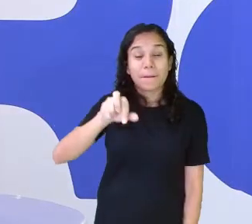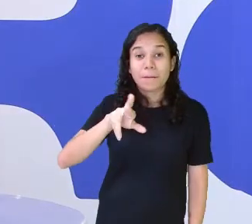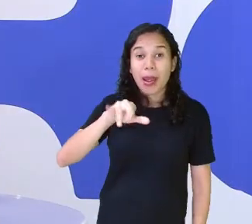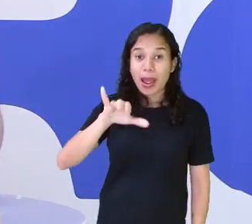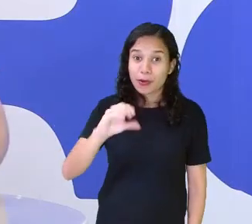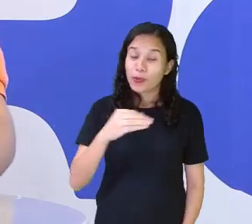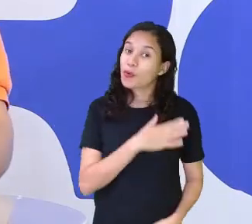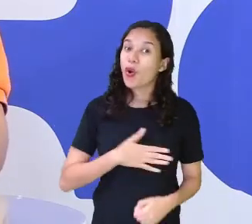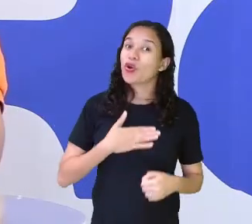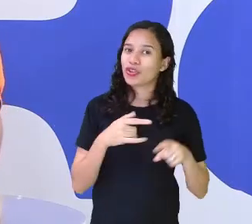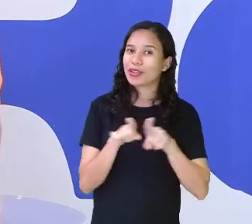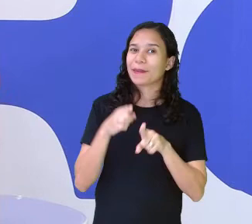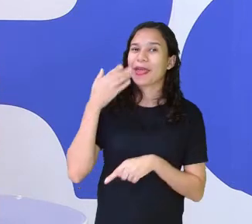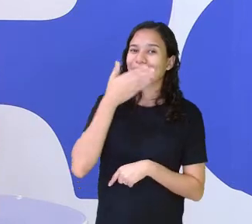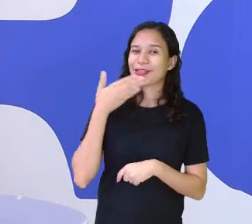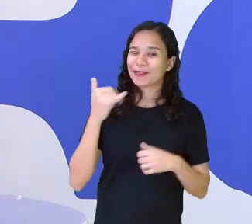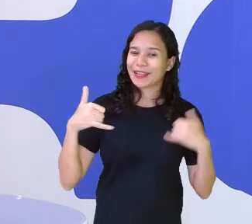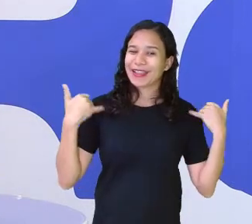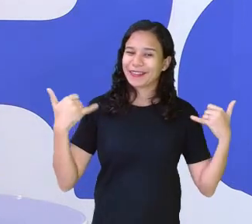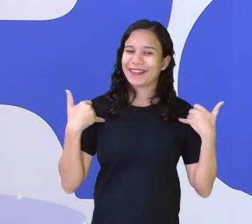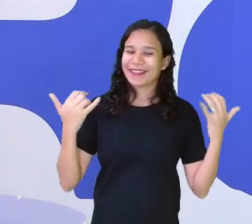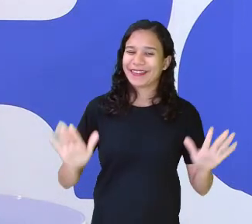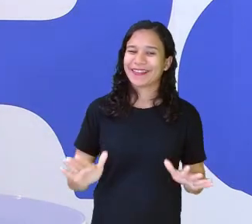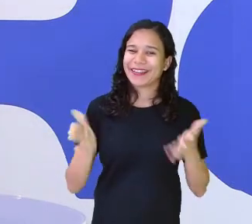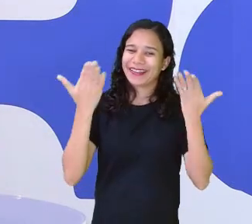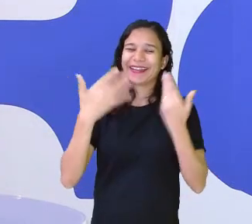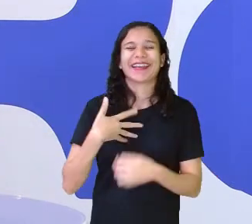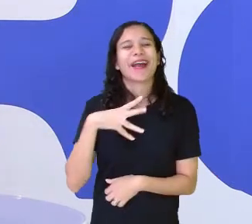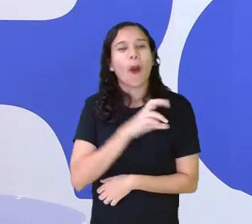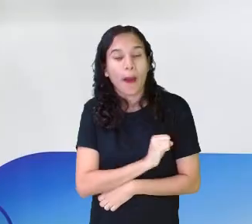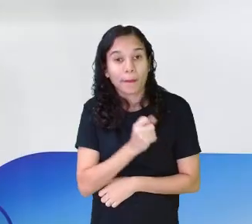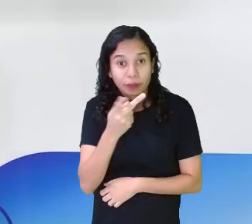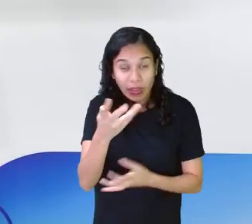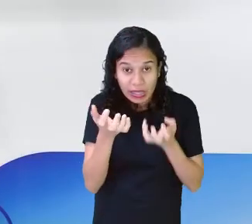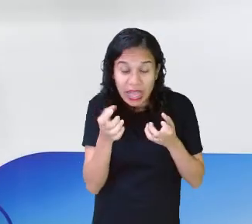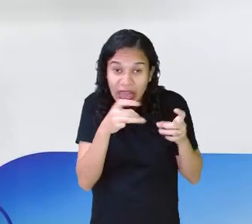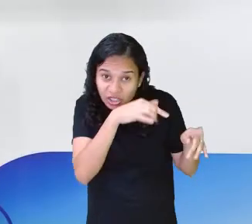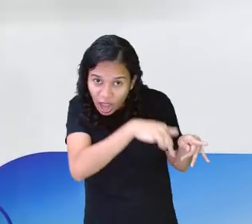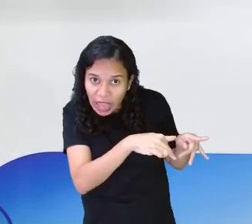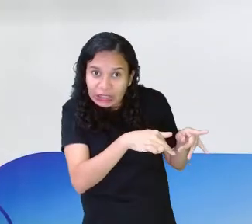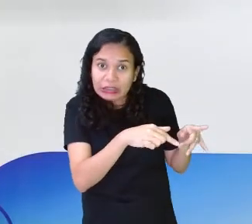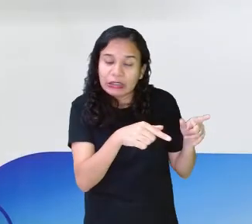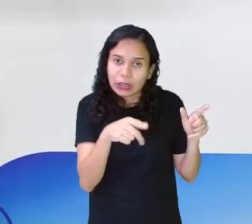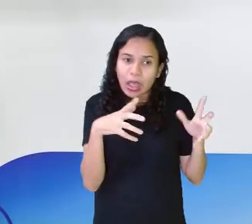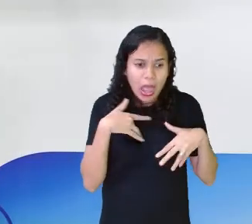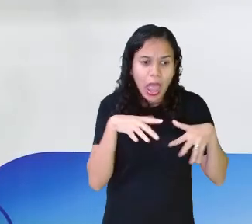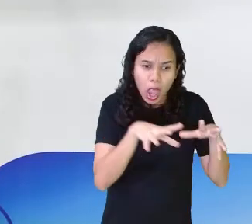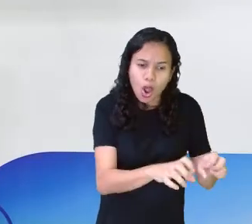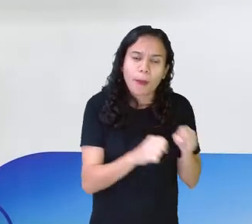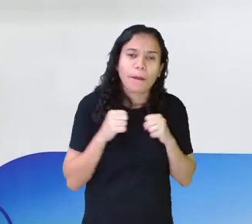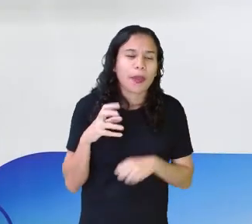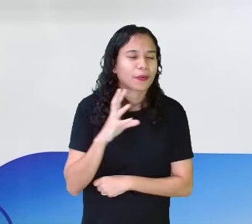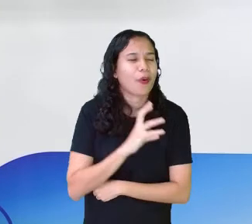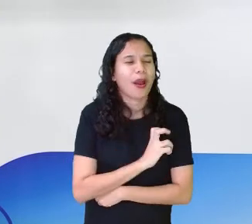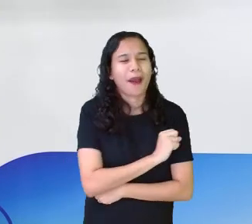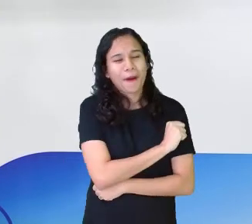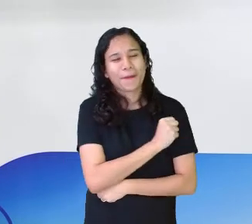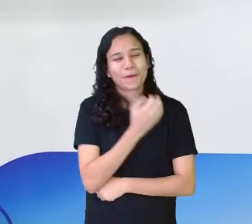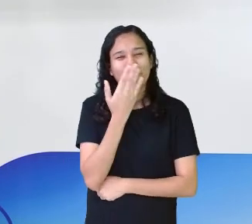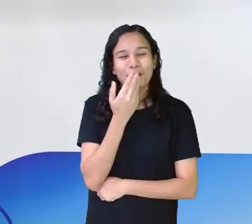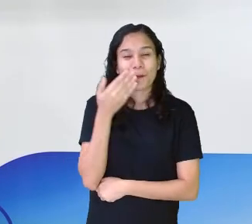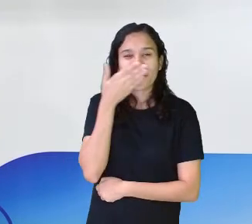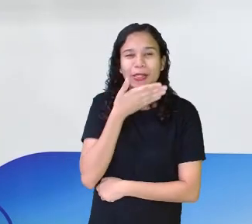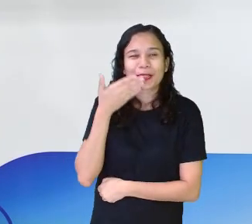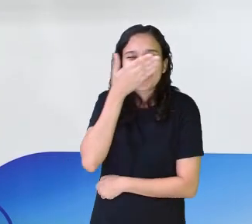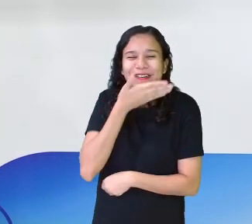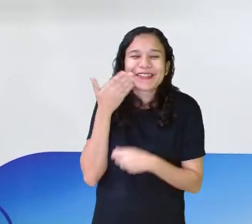ganhar sacolinha e brinde de aniversário. Ah, eu amo, minha gente. Se vocês quiserem deixar aqui no estúdio, eu vou amar. Eu amo comer